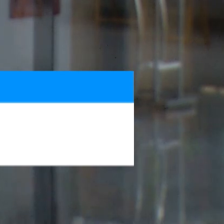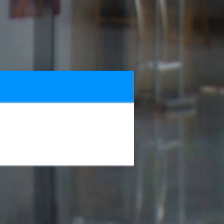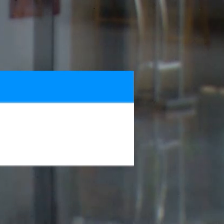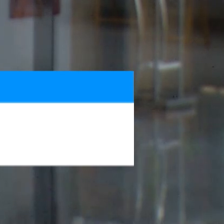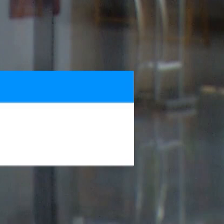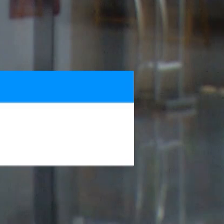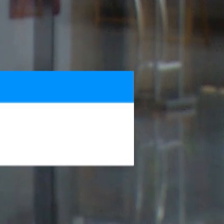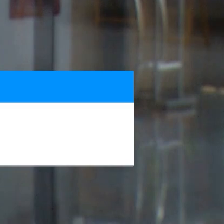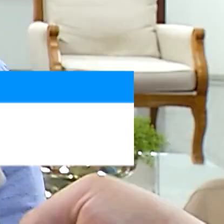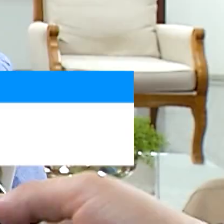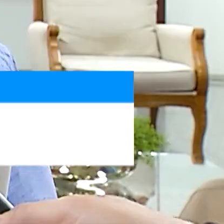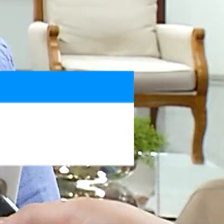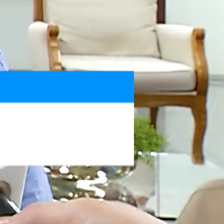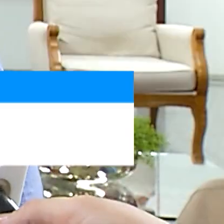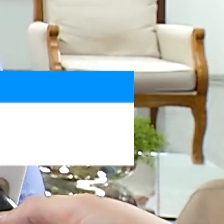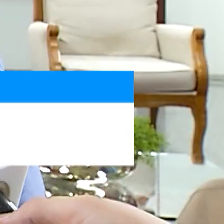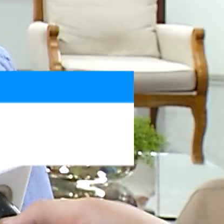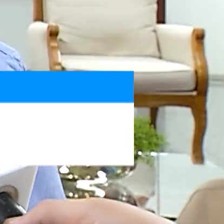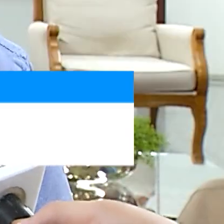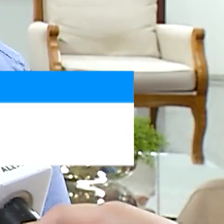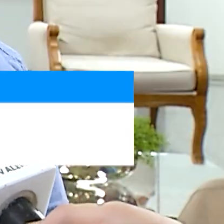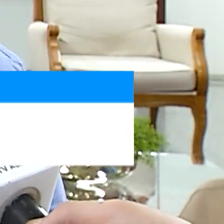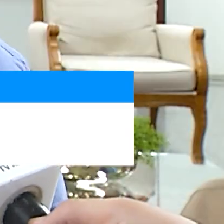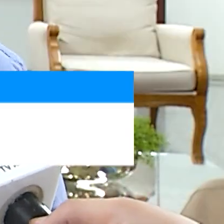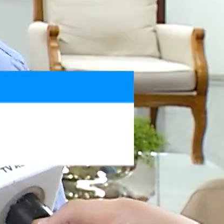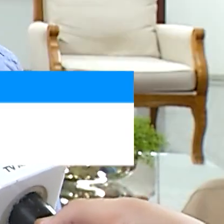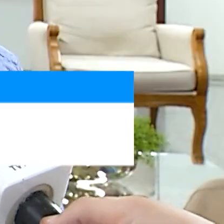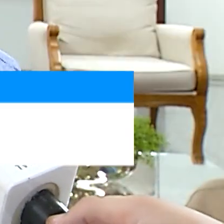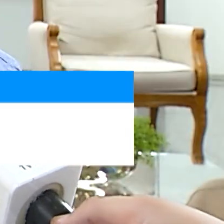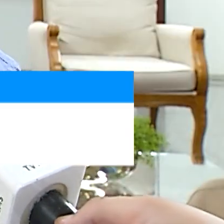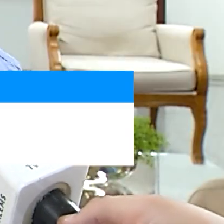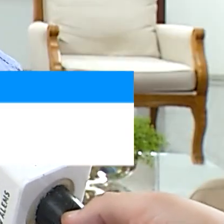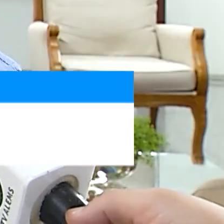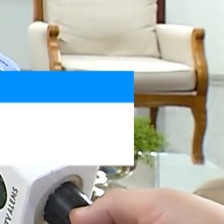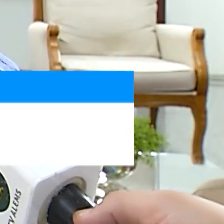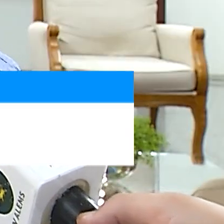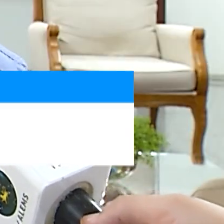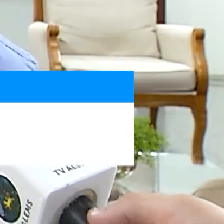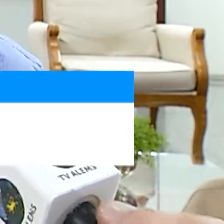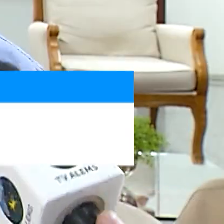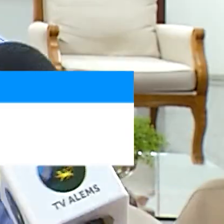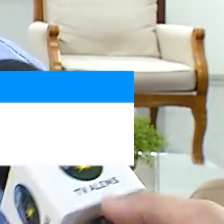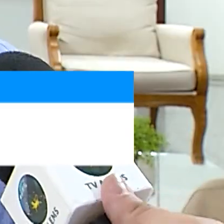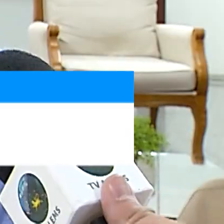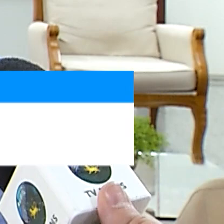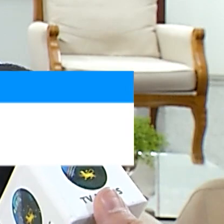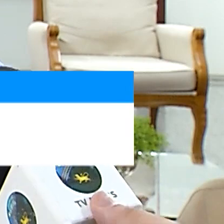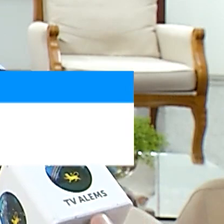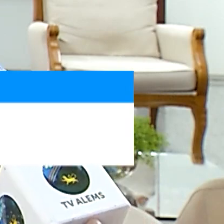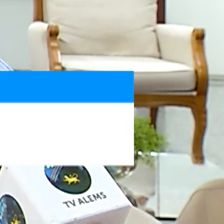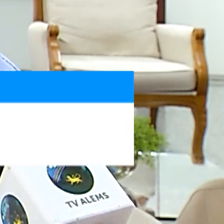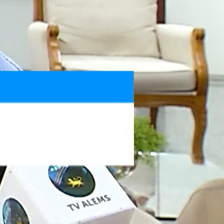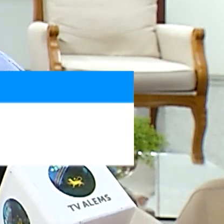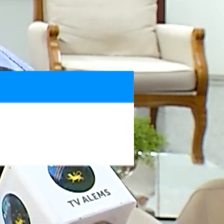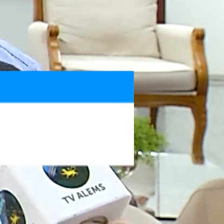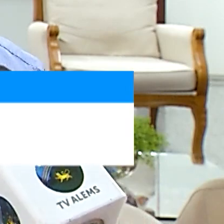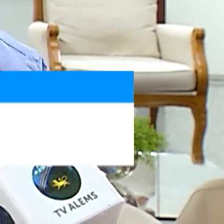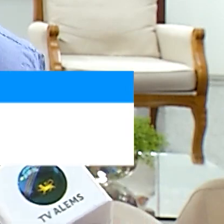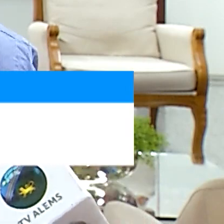prática. Vamos ver. Olha, a importância é você pegar as informações do governo atual e passar para o governo